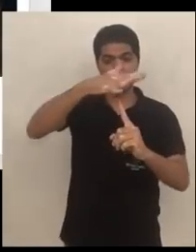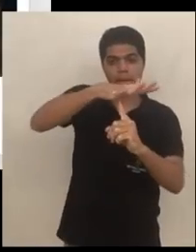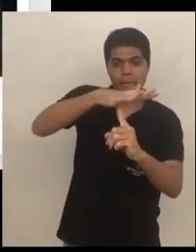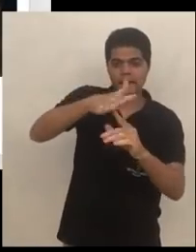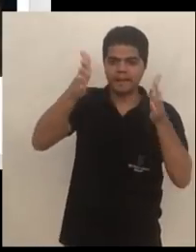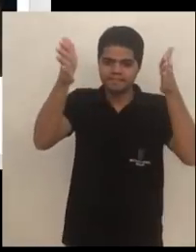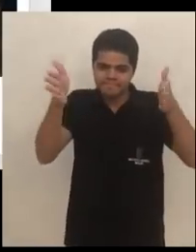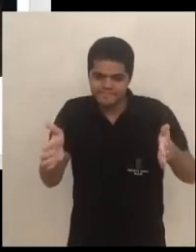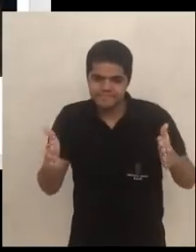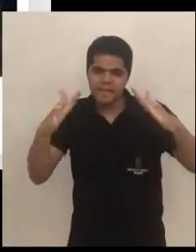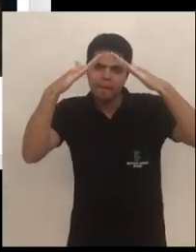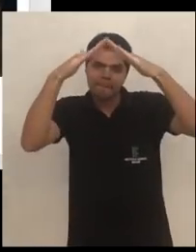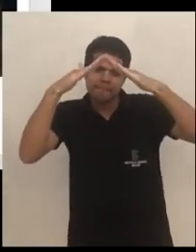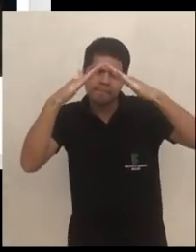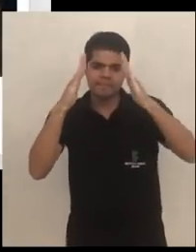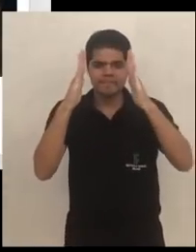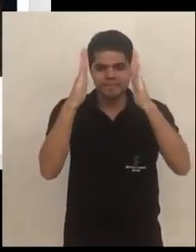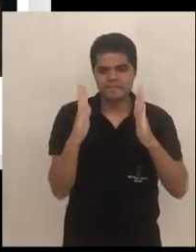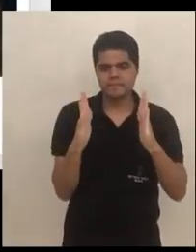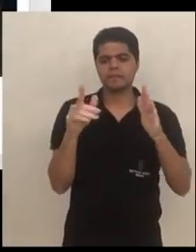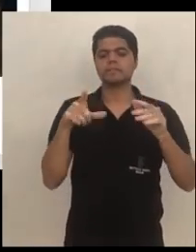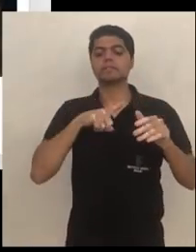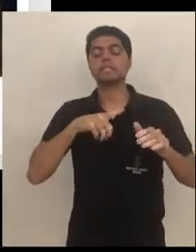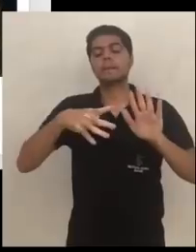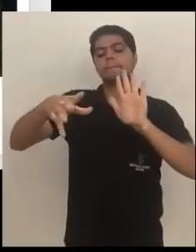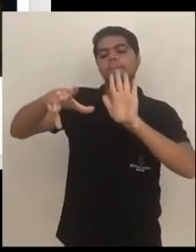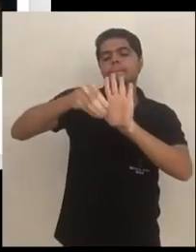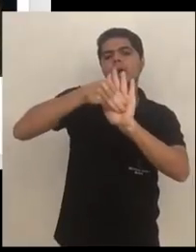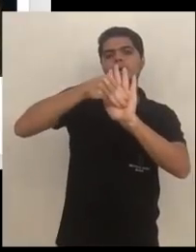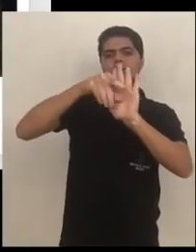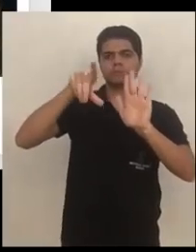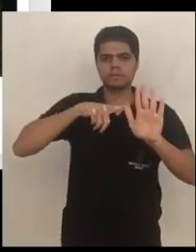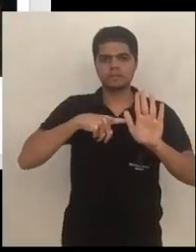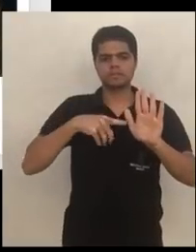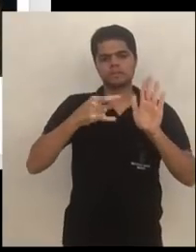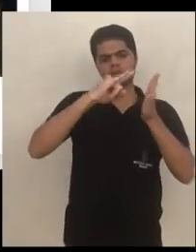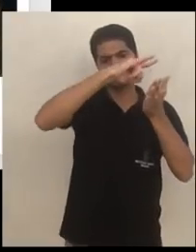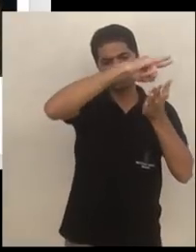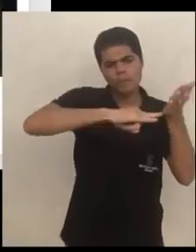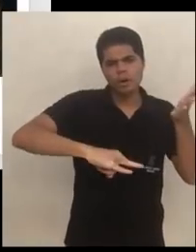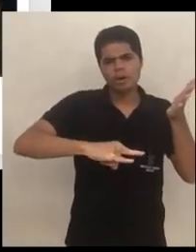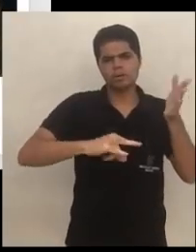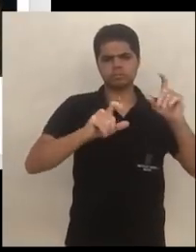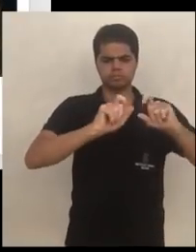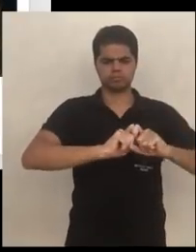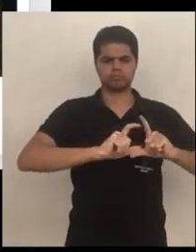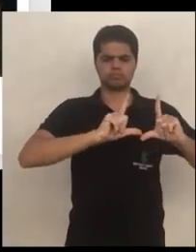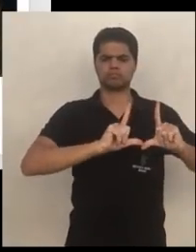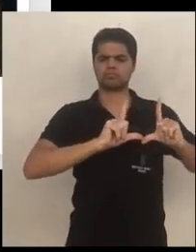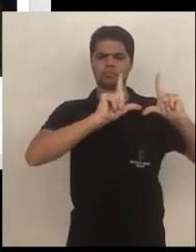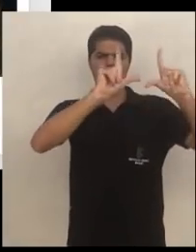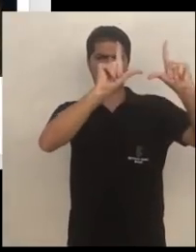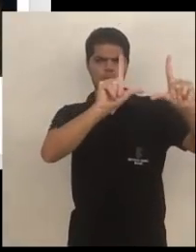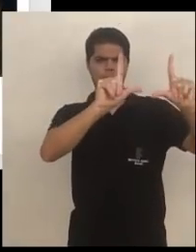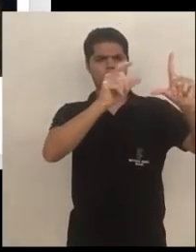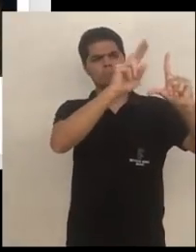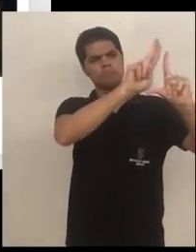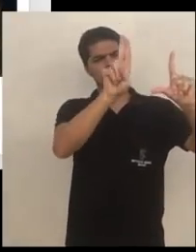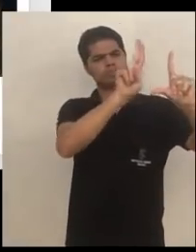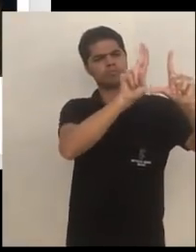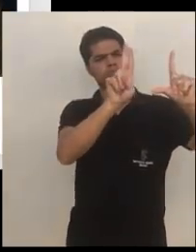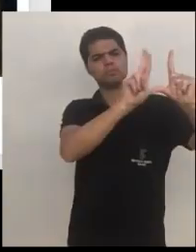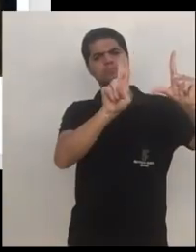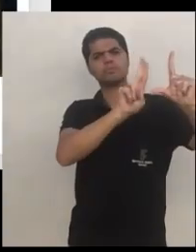dele esse certificado que vocês estão vendo aí, entendeu? Deixa o certificado, no fundo do certificado tem os produtos que esse agricultor ele